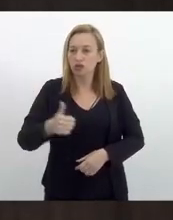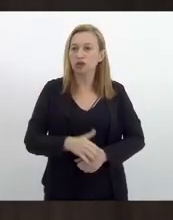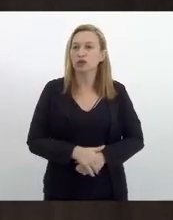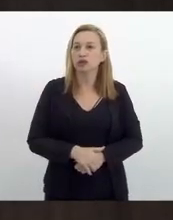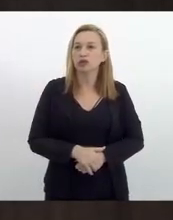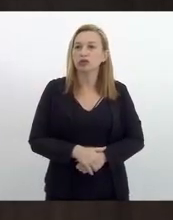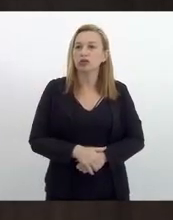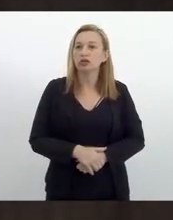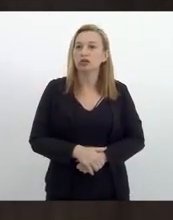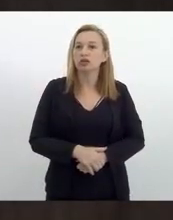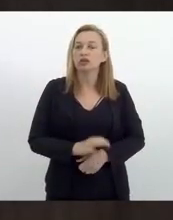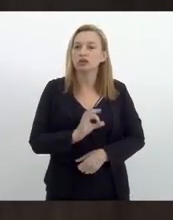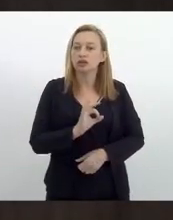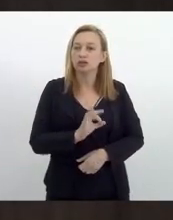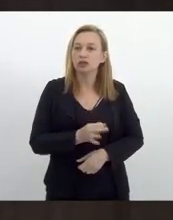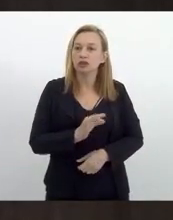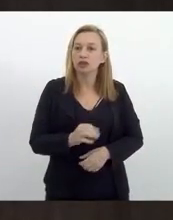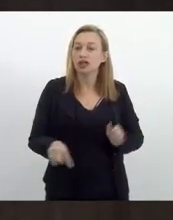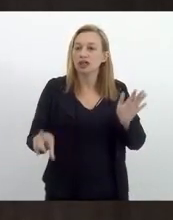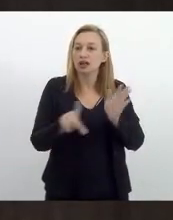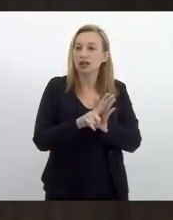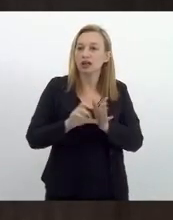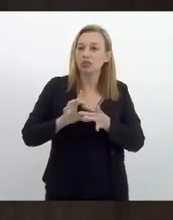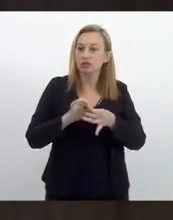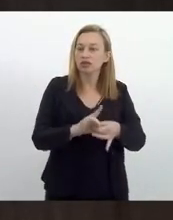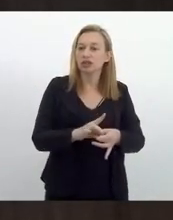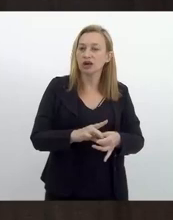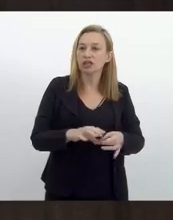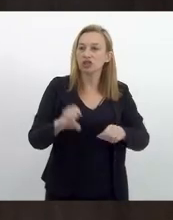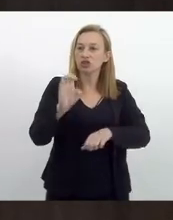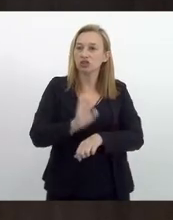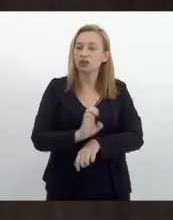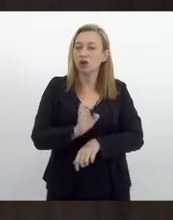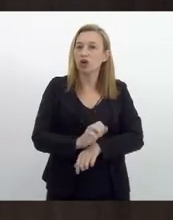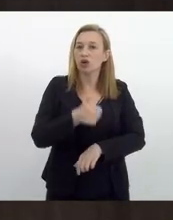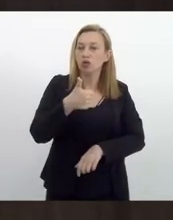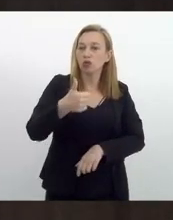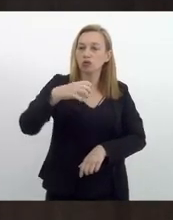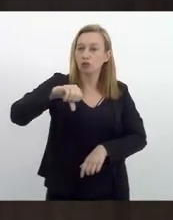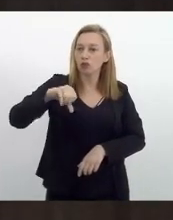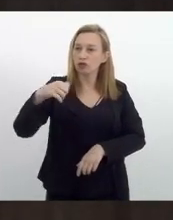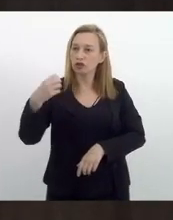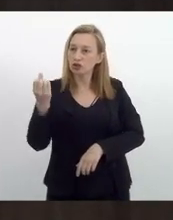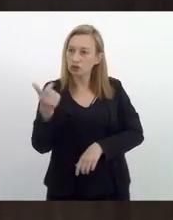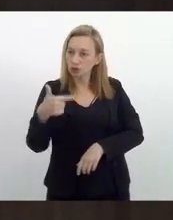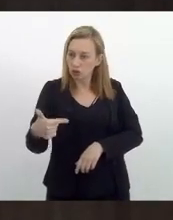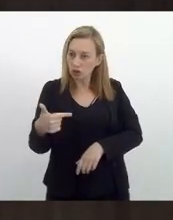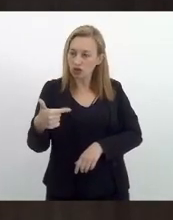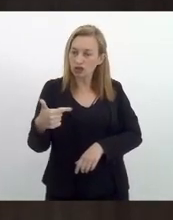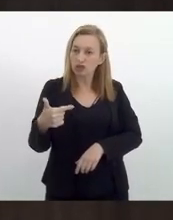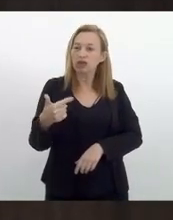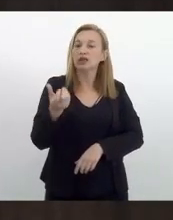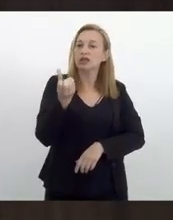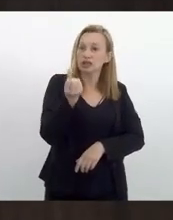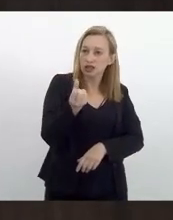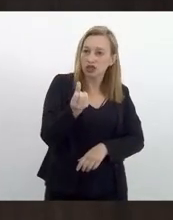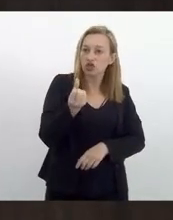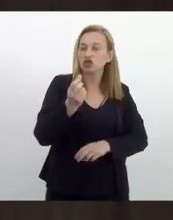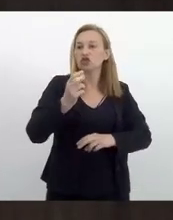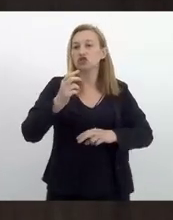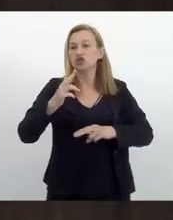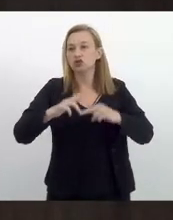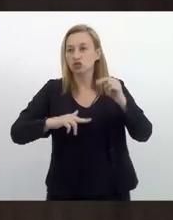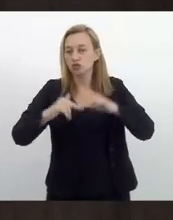considerado o que dispõe a Lei Complementar Estadual 192, de 6 de julho de 2021. Essa